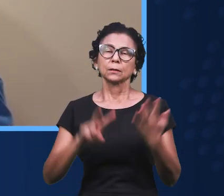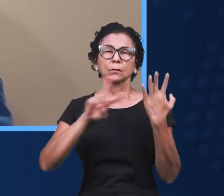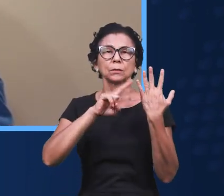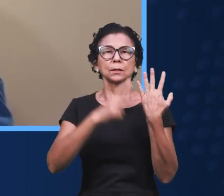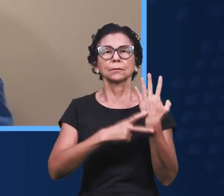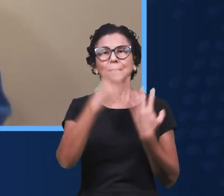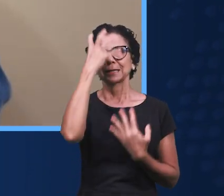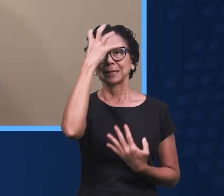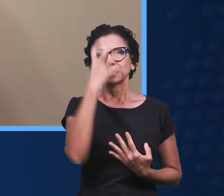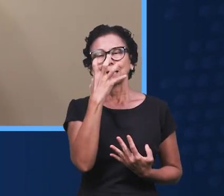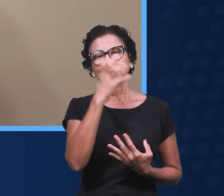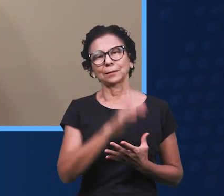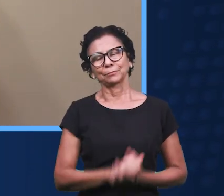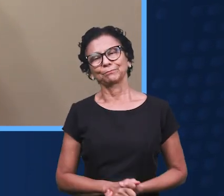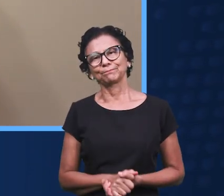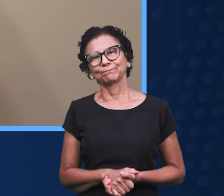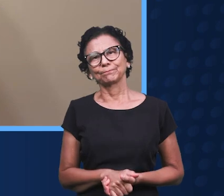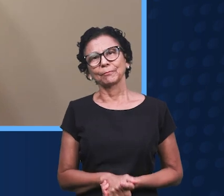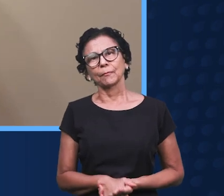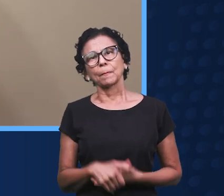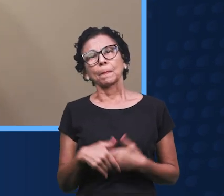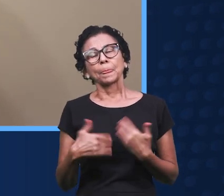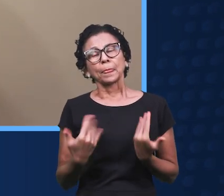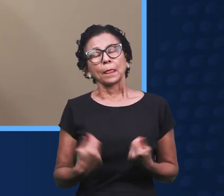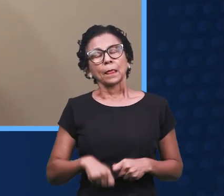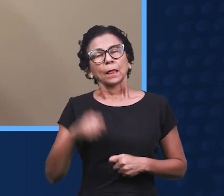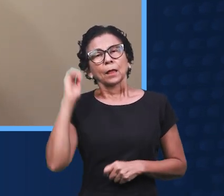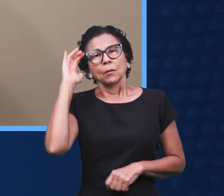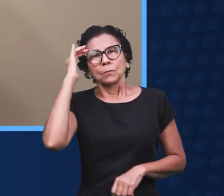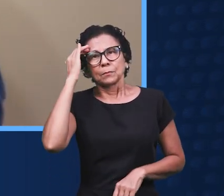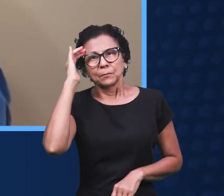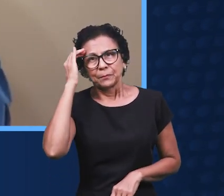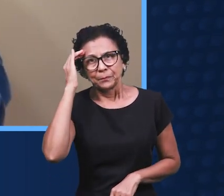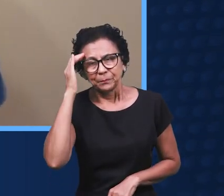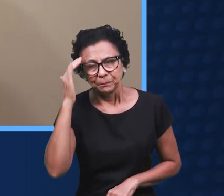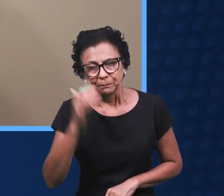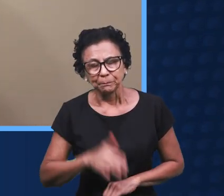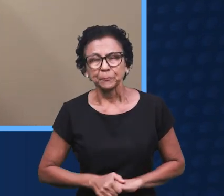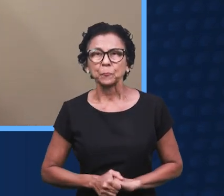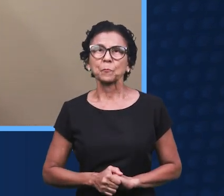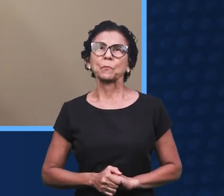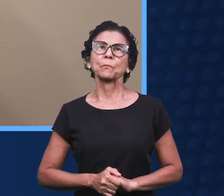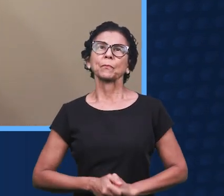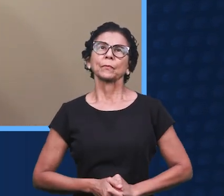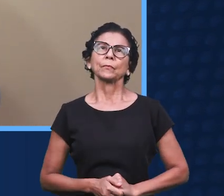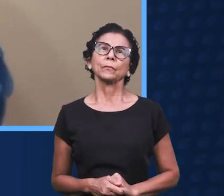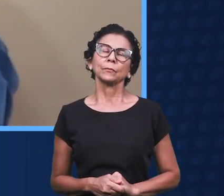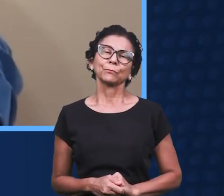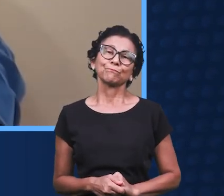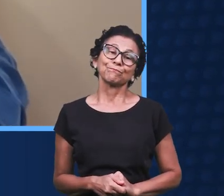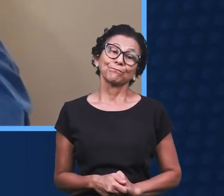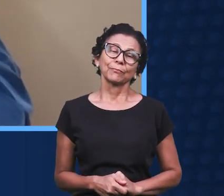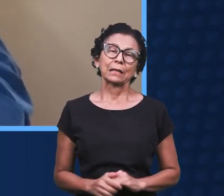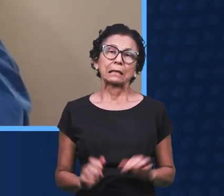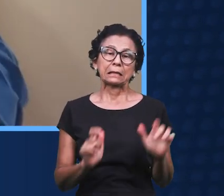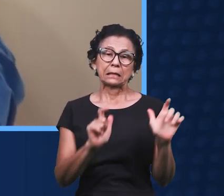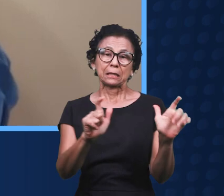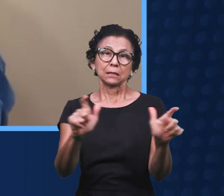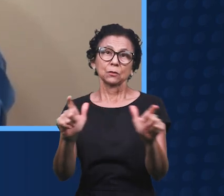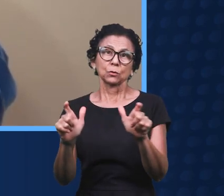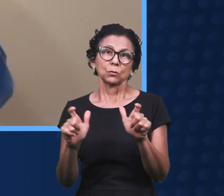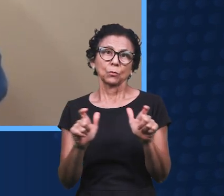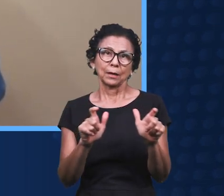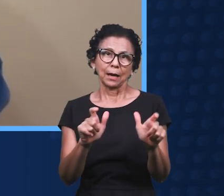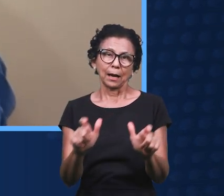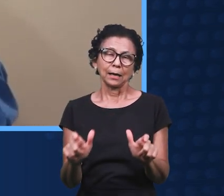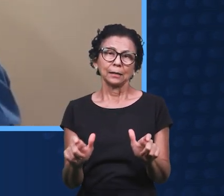vivem ali. Agora, por favor, o que nós temos que entender? Nesses ambientes, não há como nós